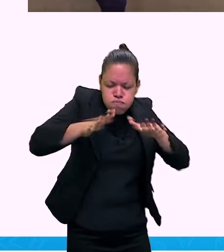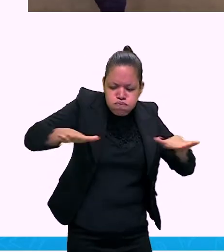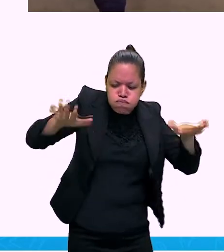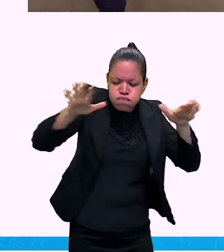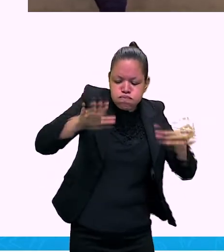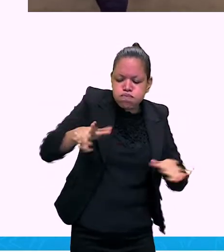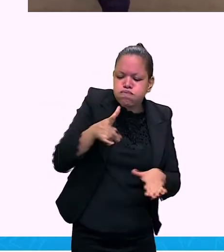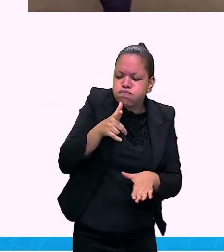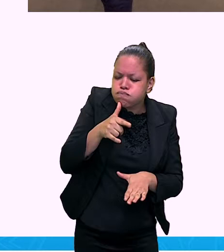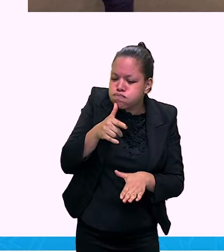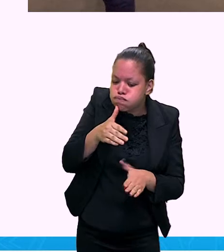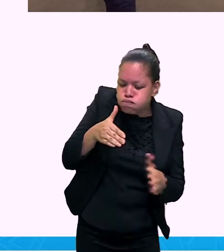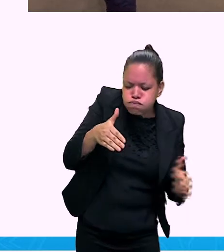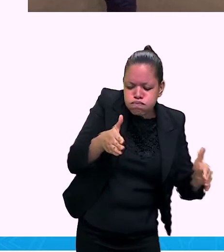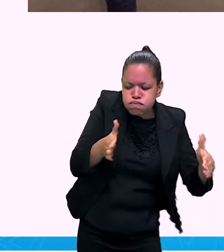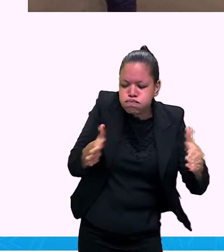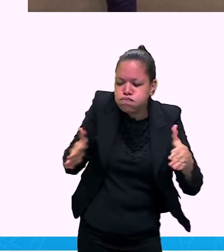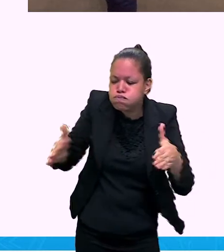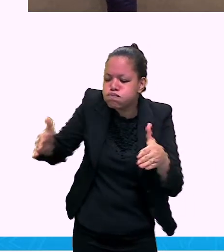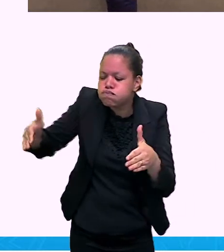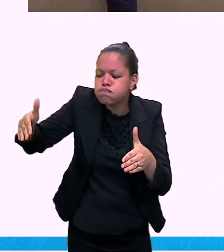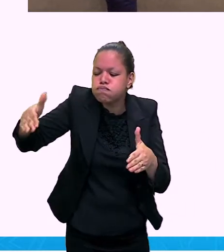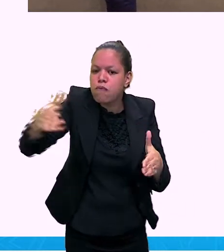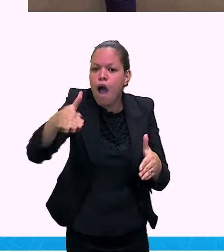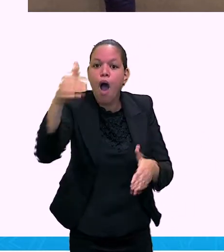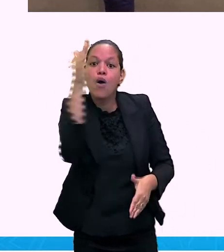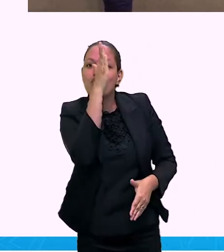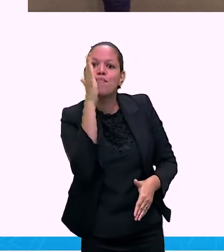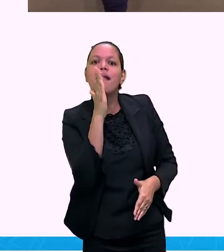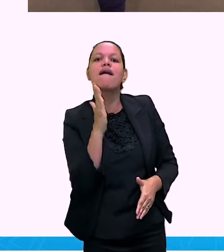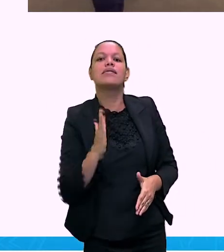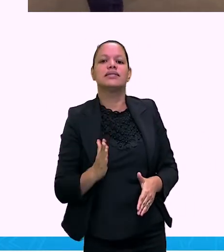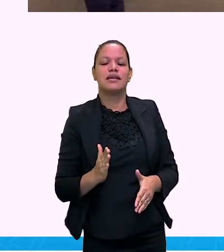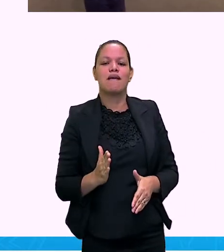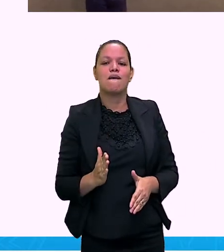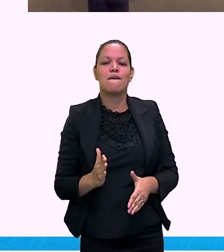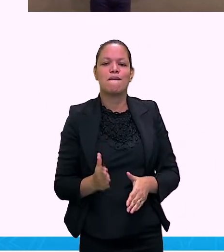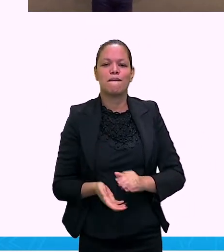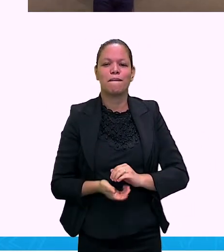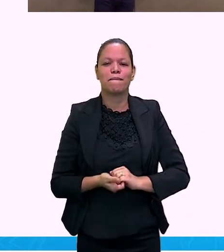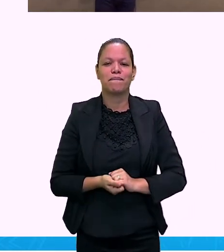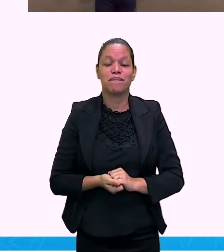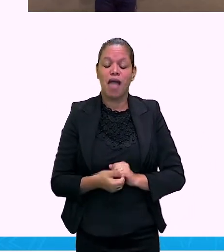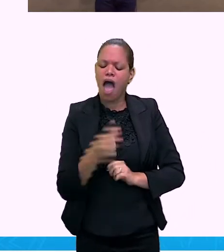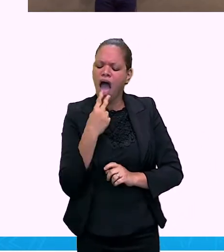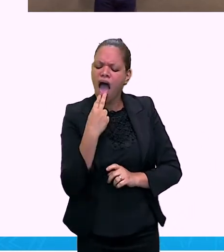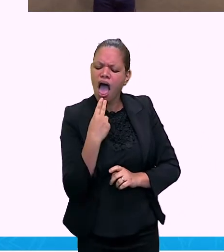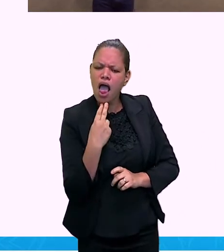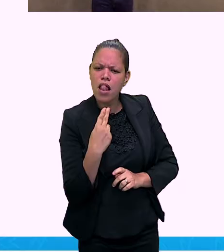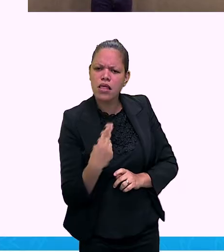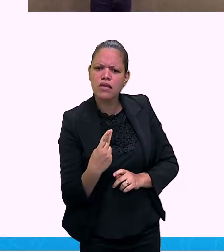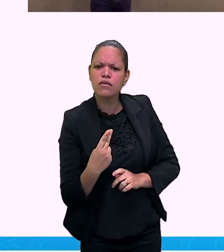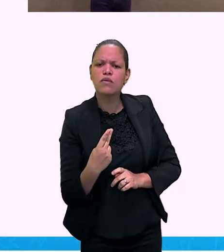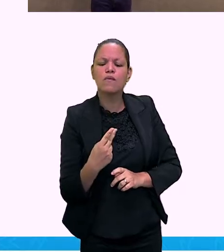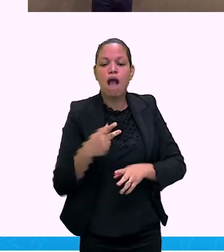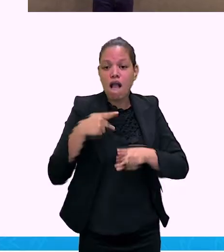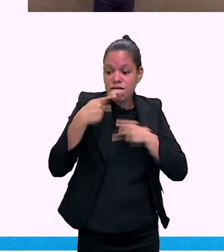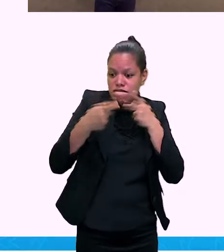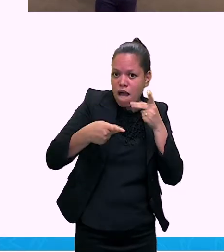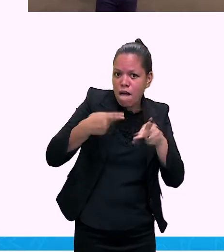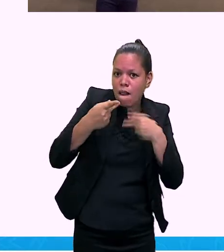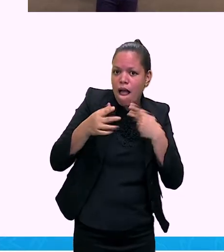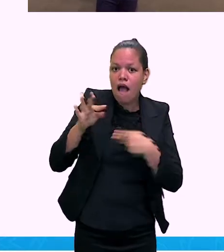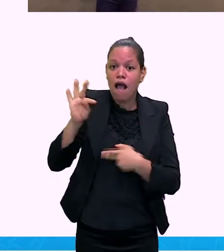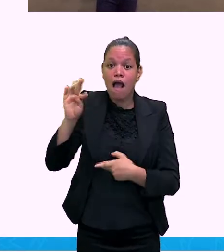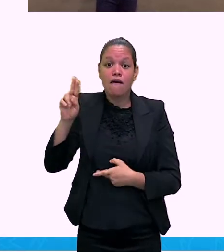Brasil. Então aqui nós temos que ele era um linguístico tupi, como eu disse, que era o quê? O idioma, a língua com que eles se comunicavam